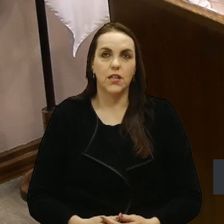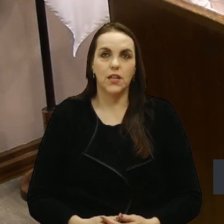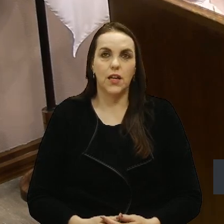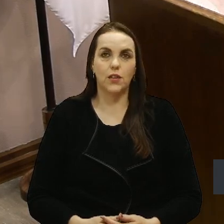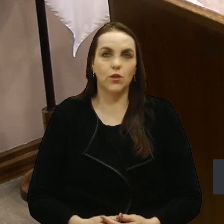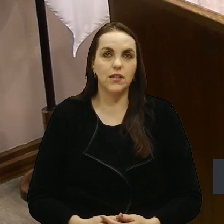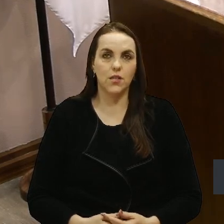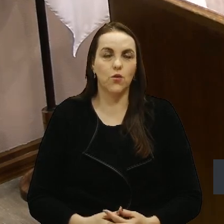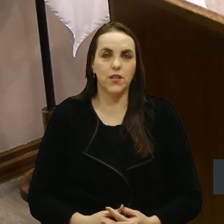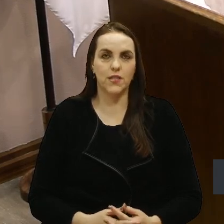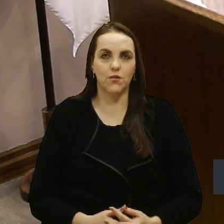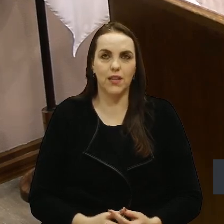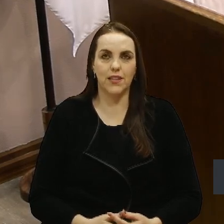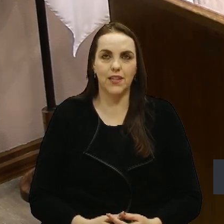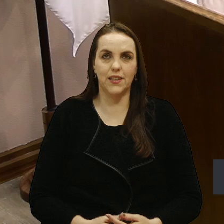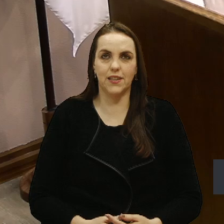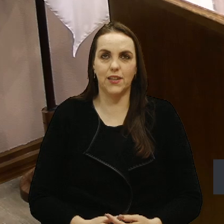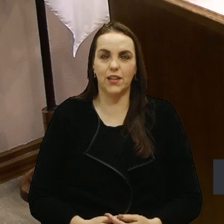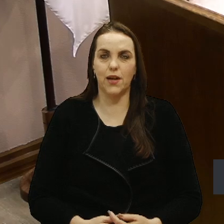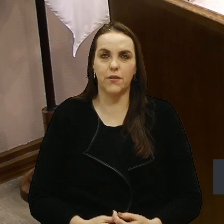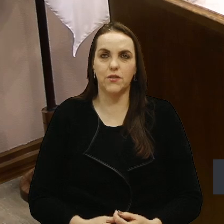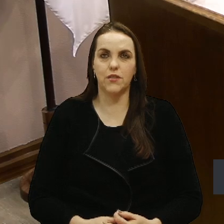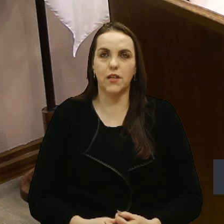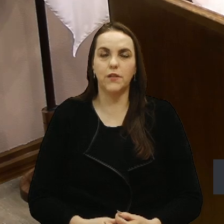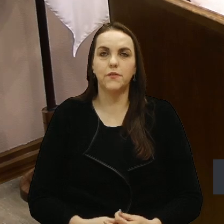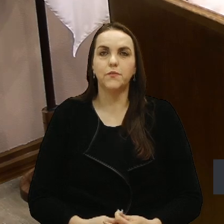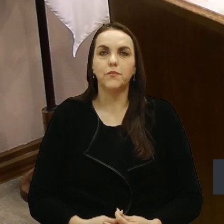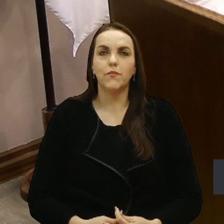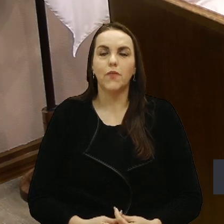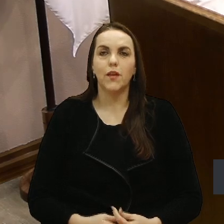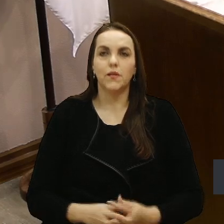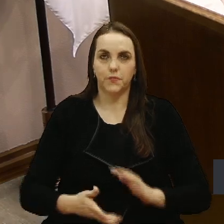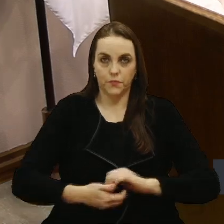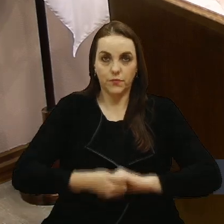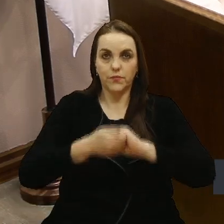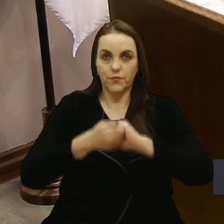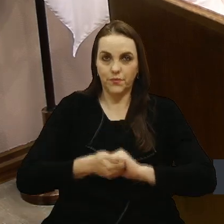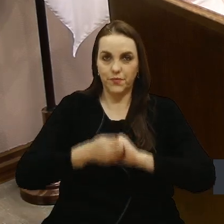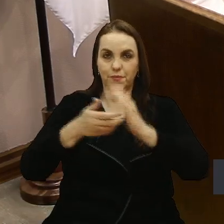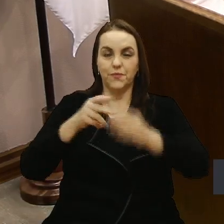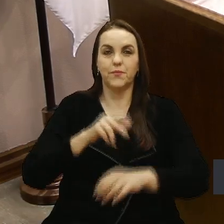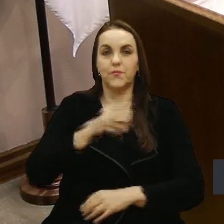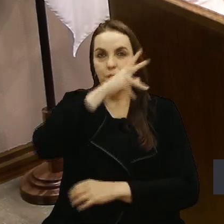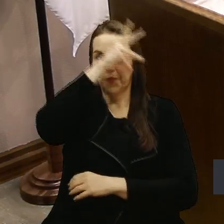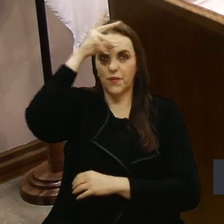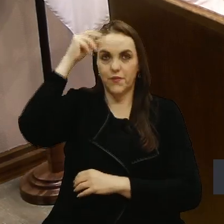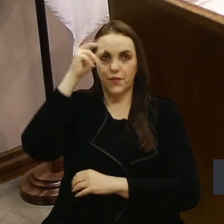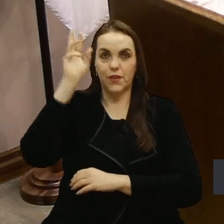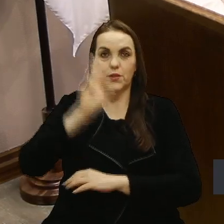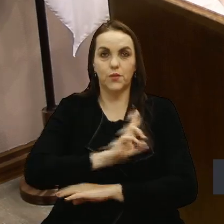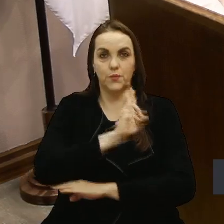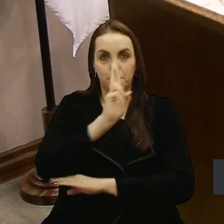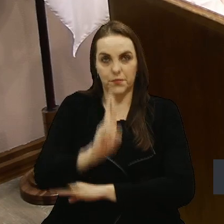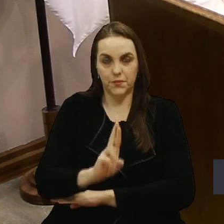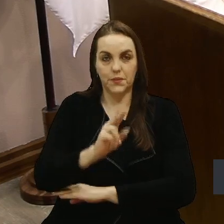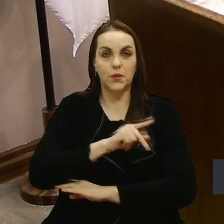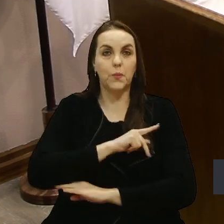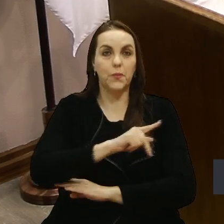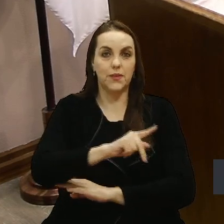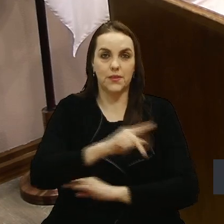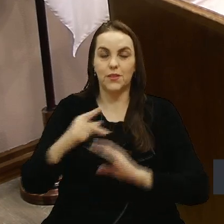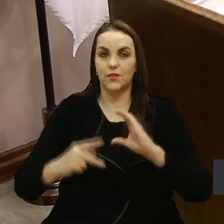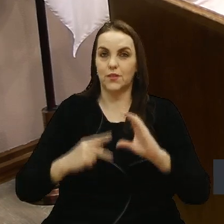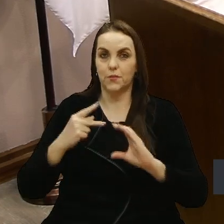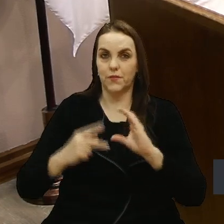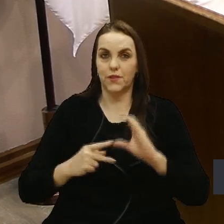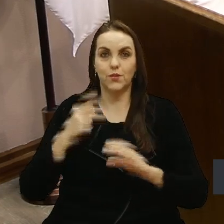Então, muito bom dia a todos. Meus cumprimentos, né, ao senhor prefeito, ao representante, o presidente dessa casa,